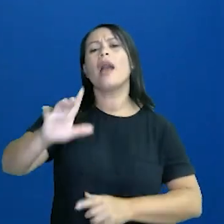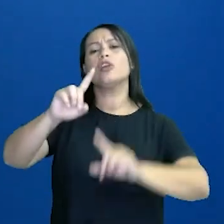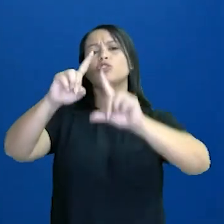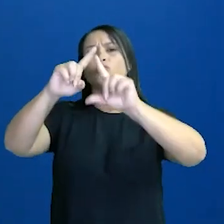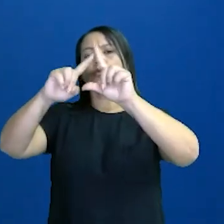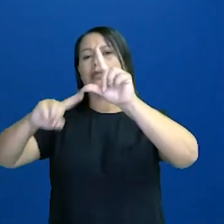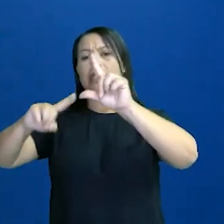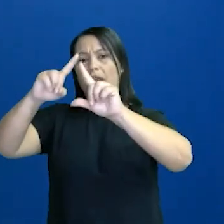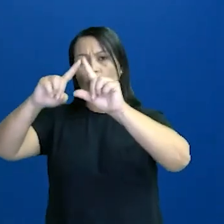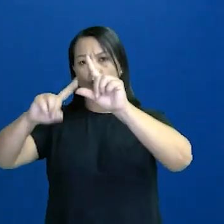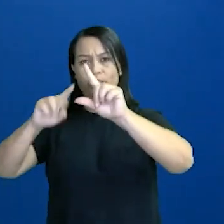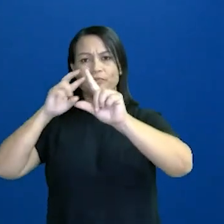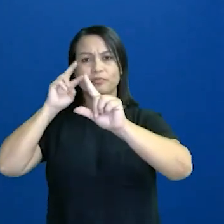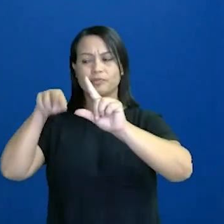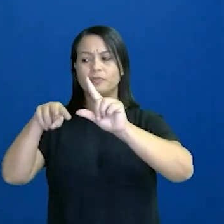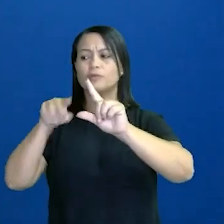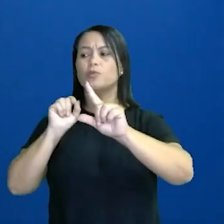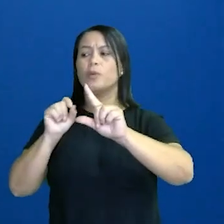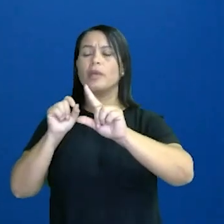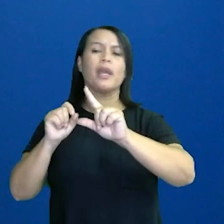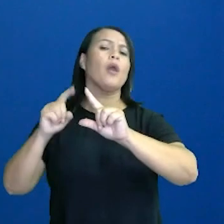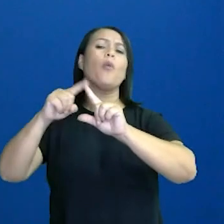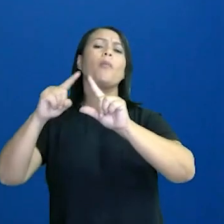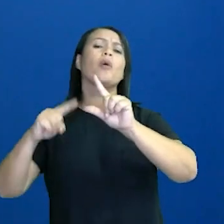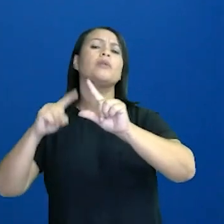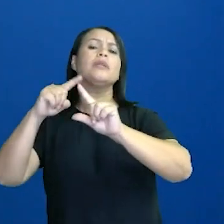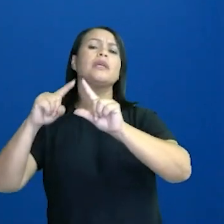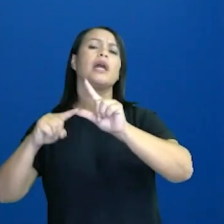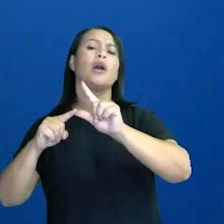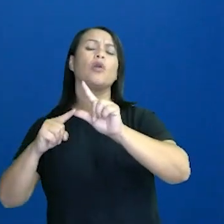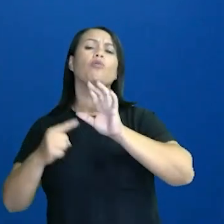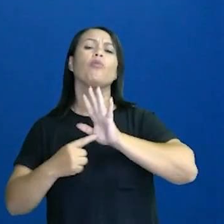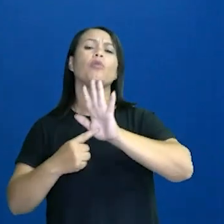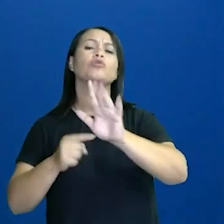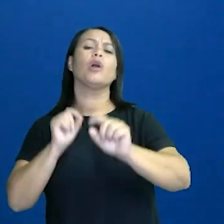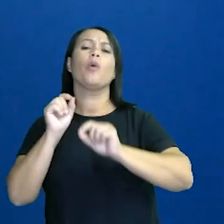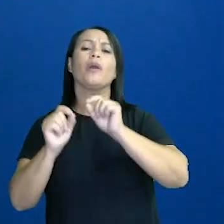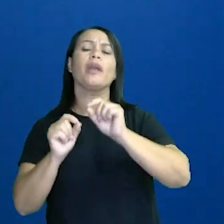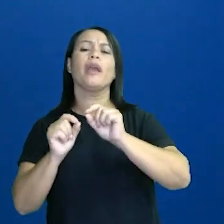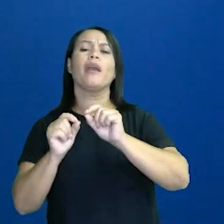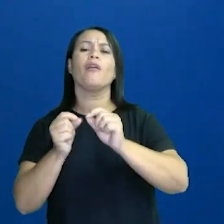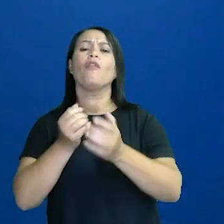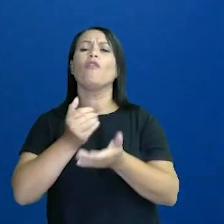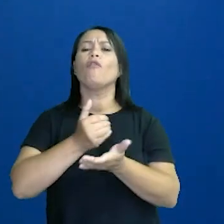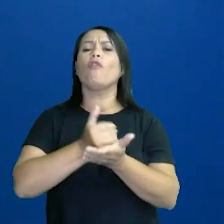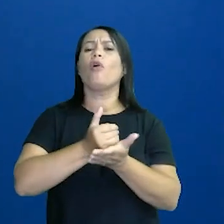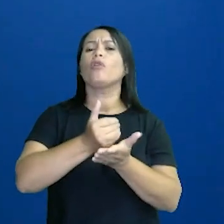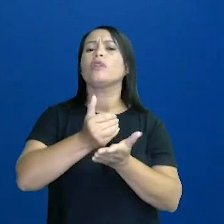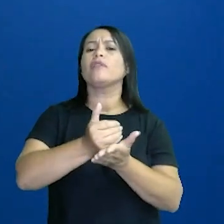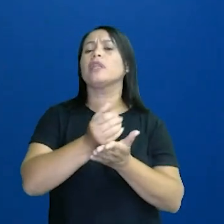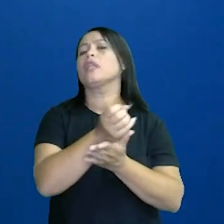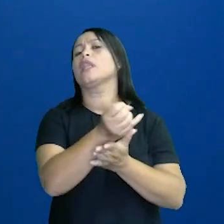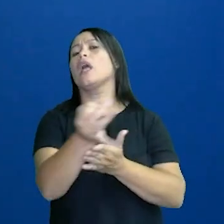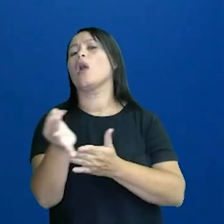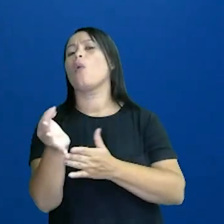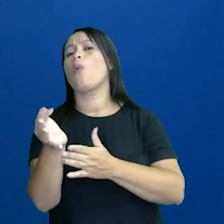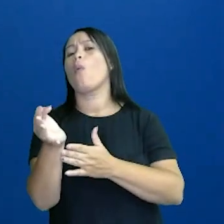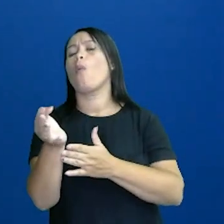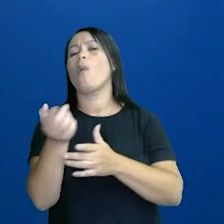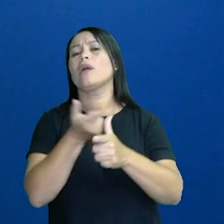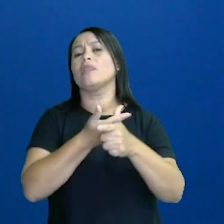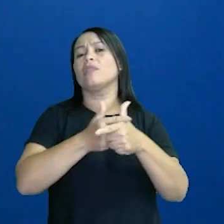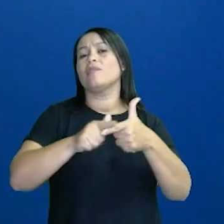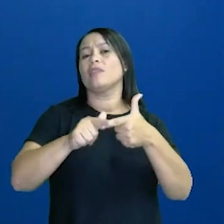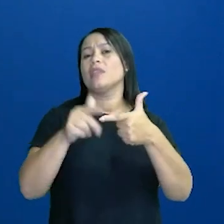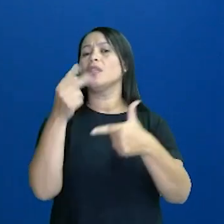um triângulo, tá bem? E esse meu triângulo aqui, ó, foi dividido em quantas partes? Esse meu triângulo aqui, ele